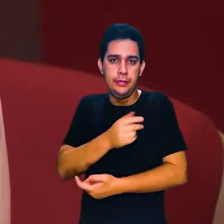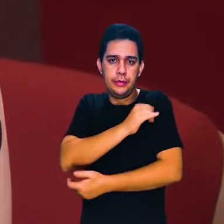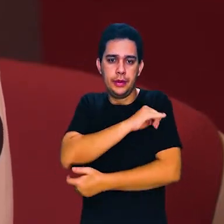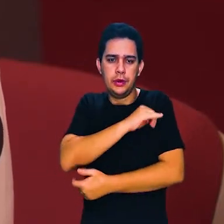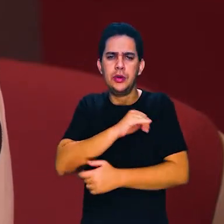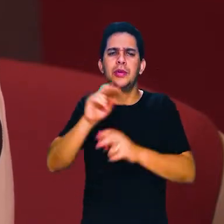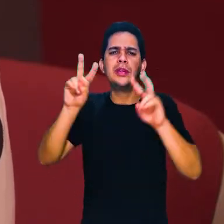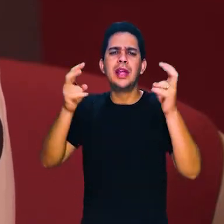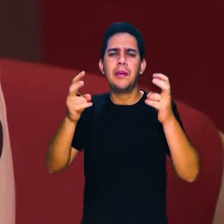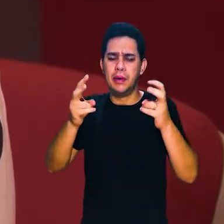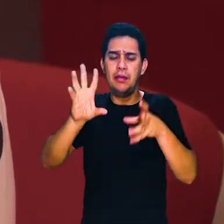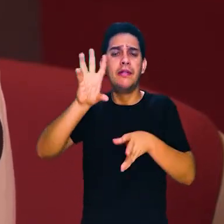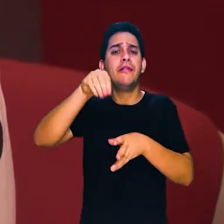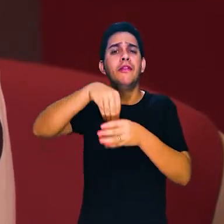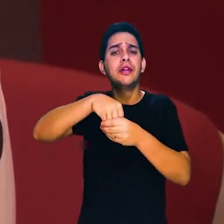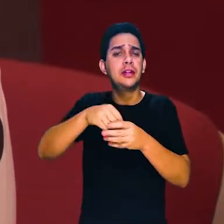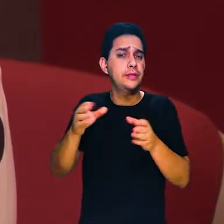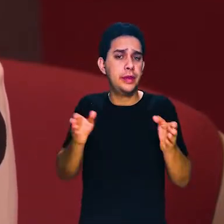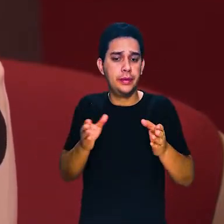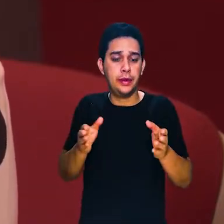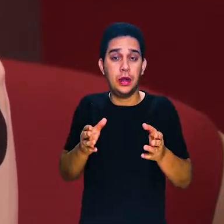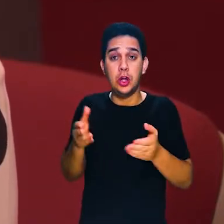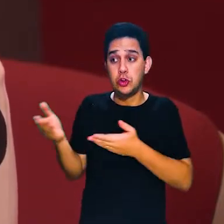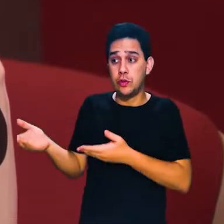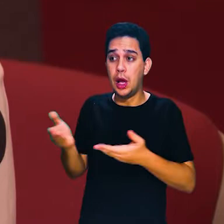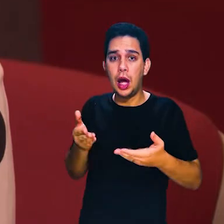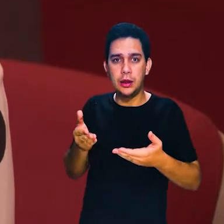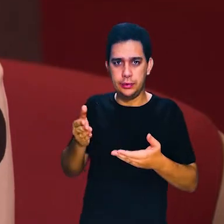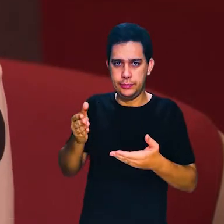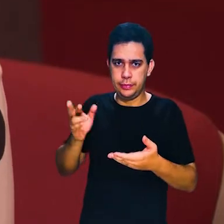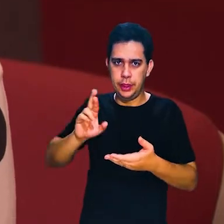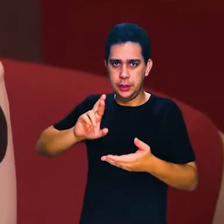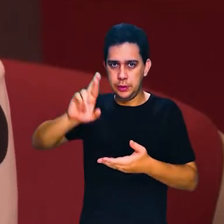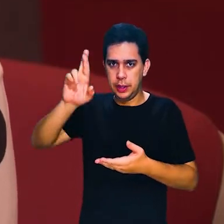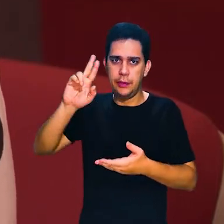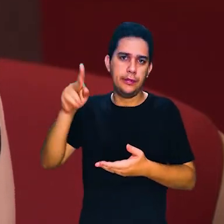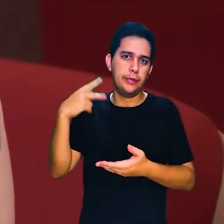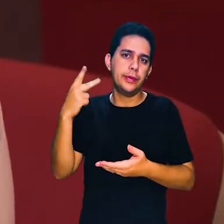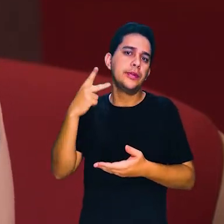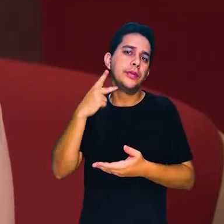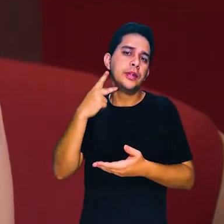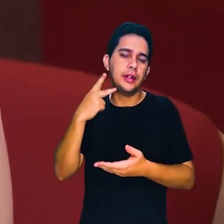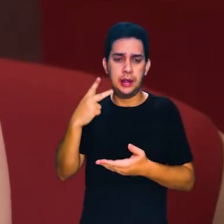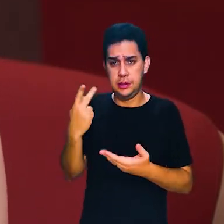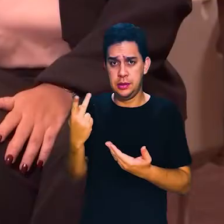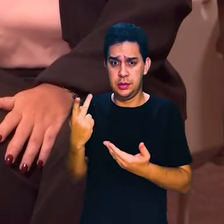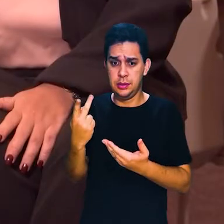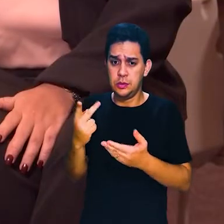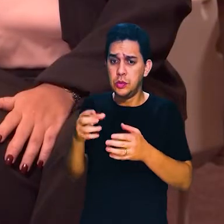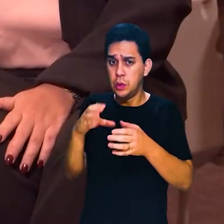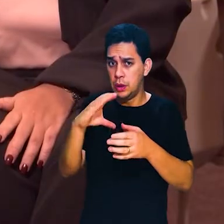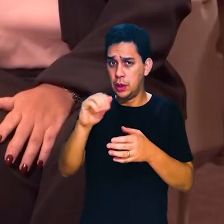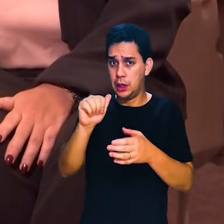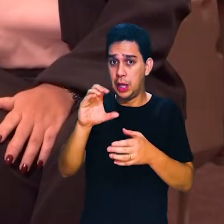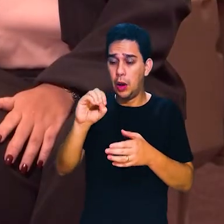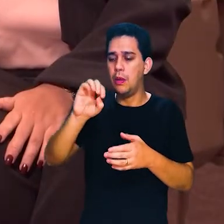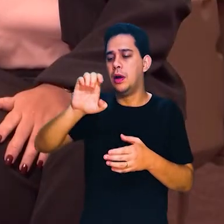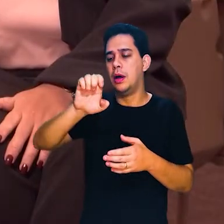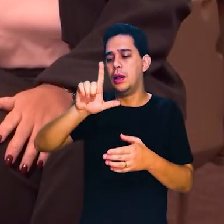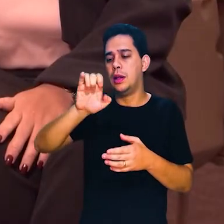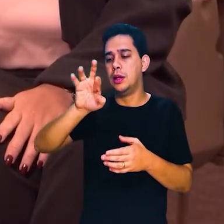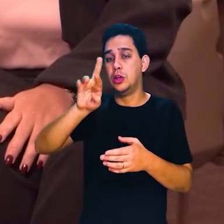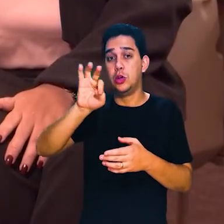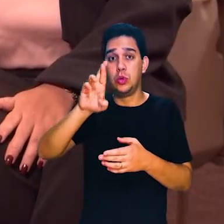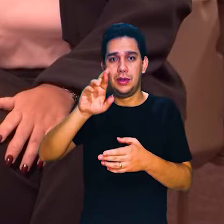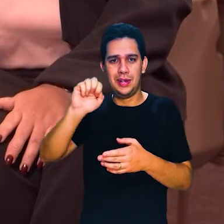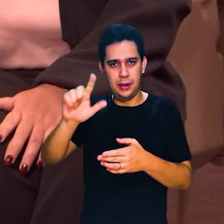nossa convidada é a coordenadora do CAU Eleitoral do MPRJ, a promotora de justiça Renata Mendes. Por que apenas deixar de compartilhar